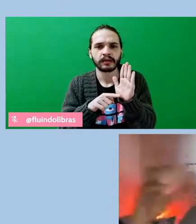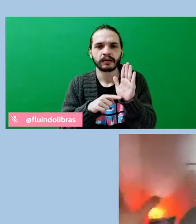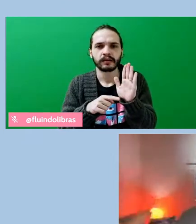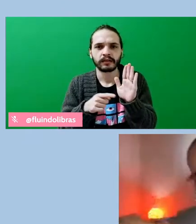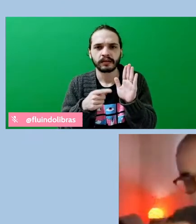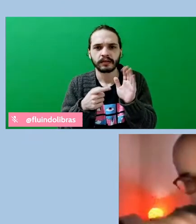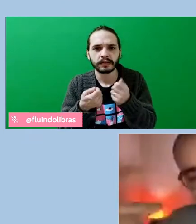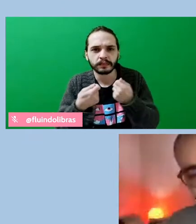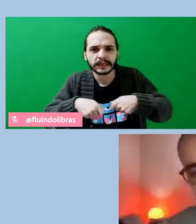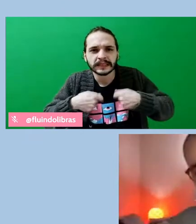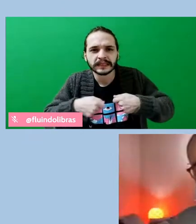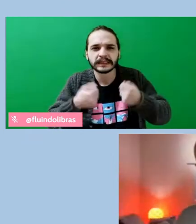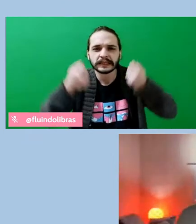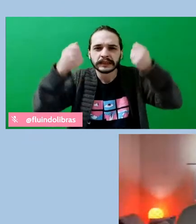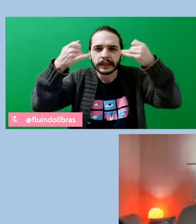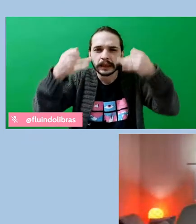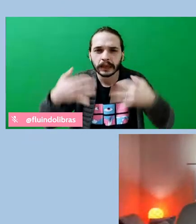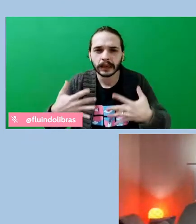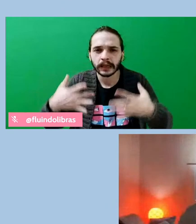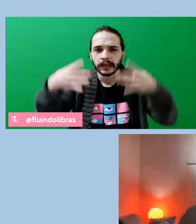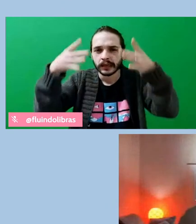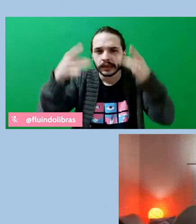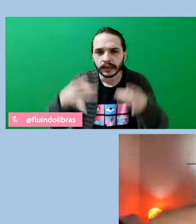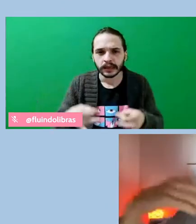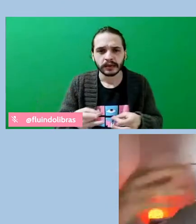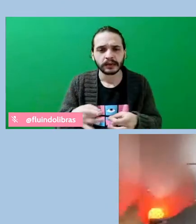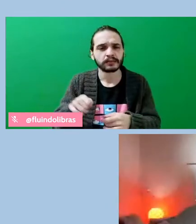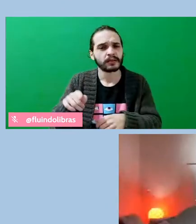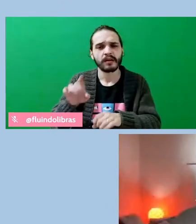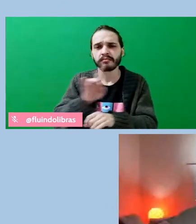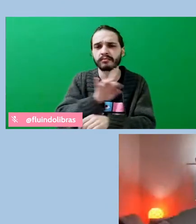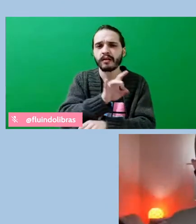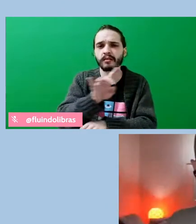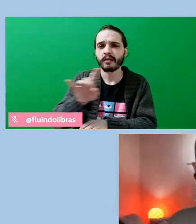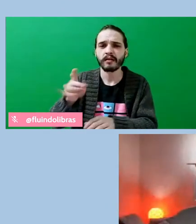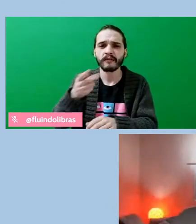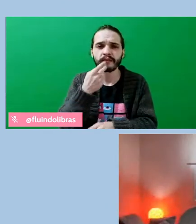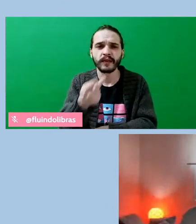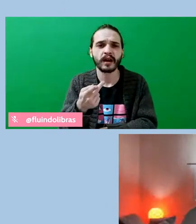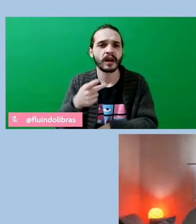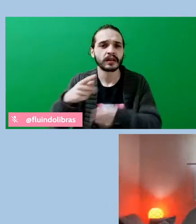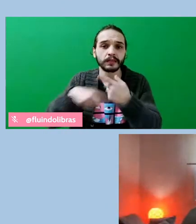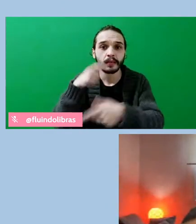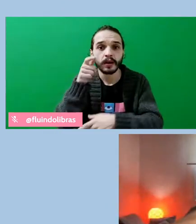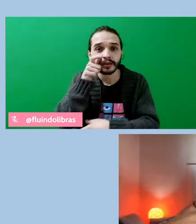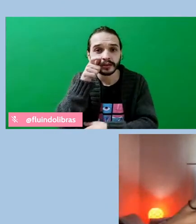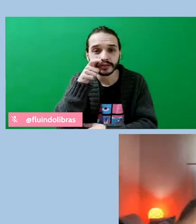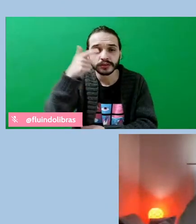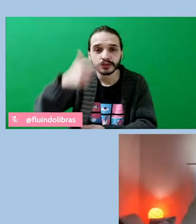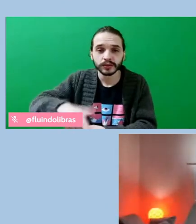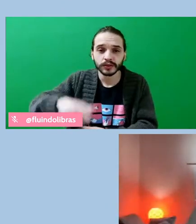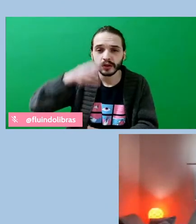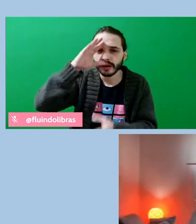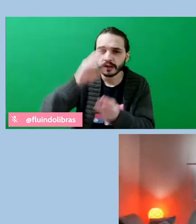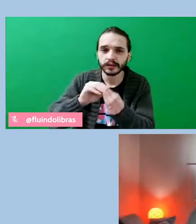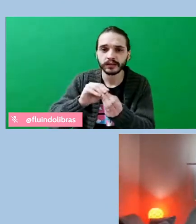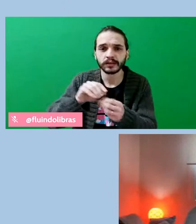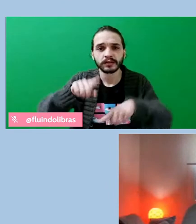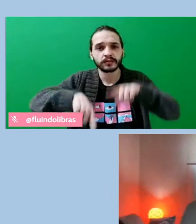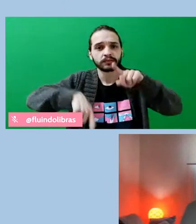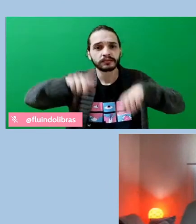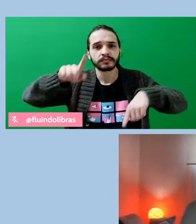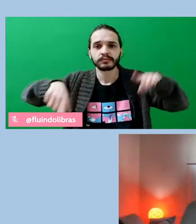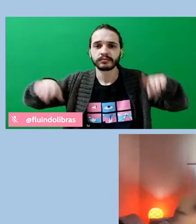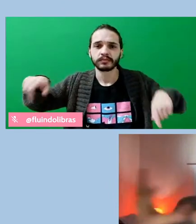desvendado, né? Cada vez aparece uma teoria nova, cada um fala o que acha, dependendo do tempo a gente lê o filme diferente, dependendo Sim. da tua visão do Bergman você